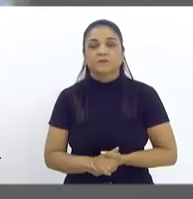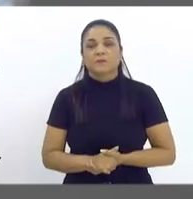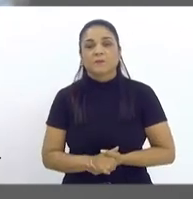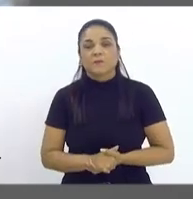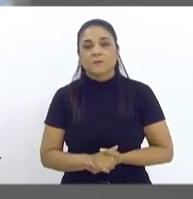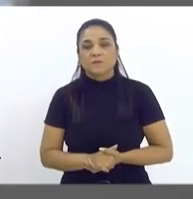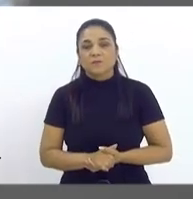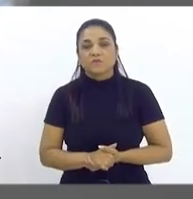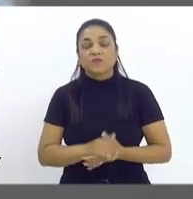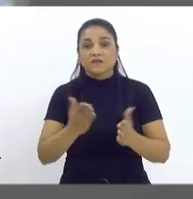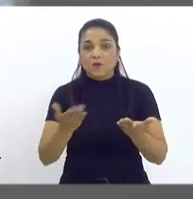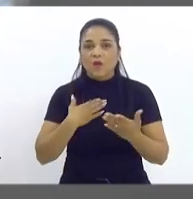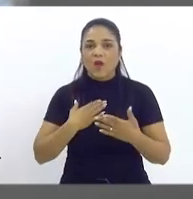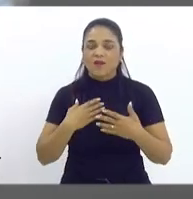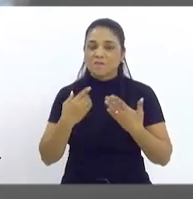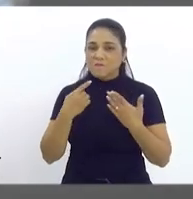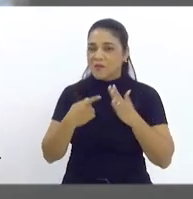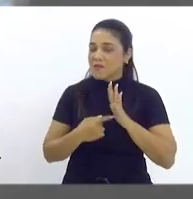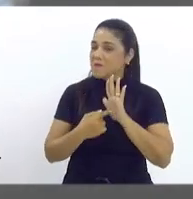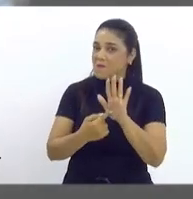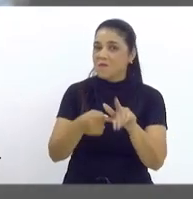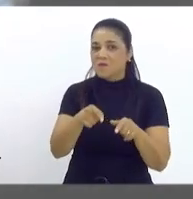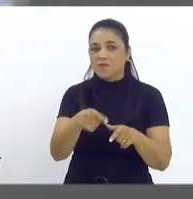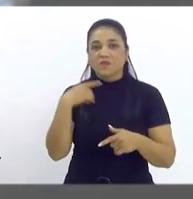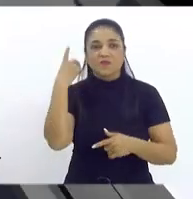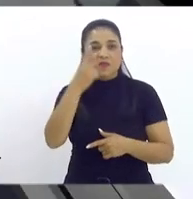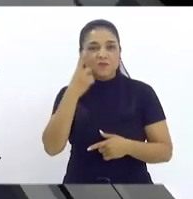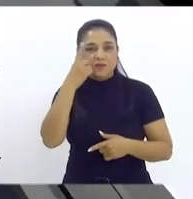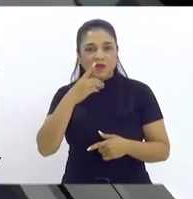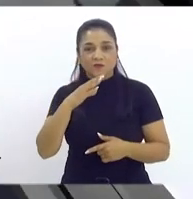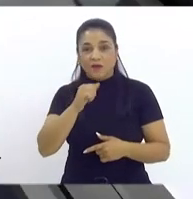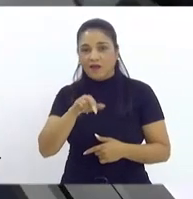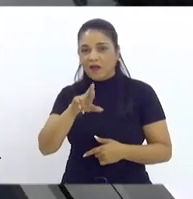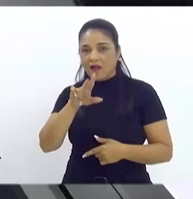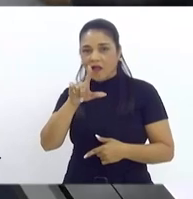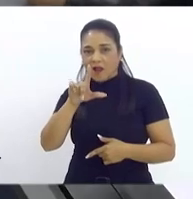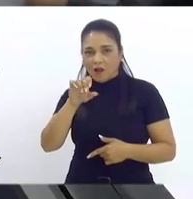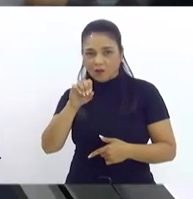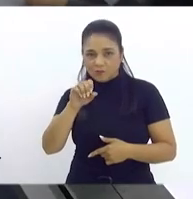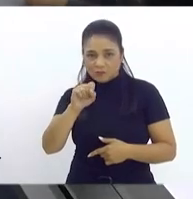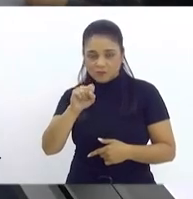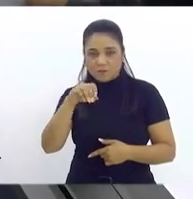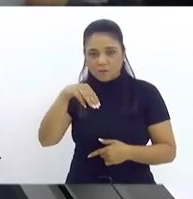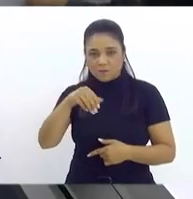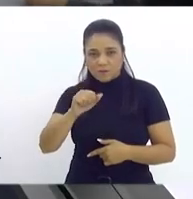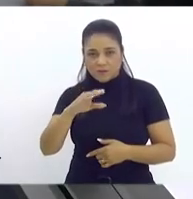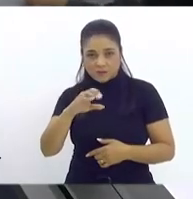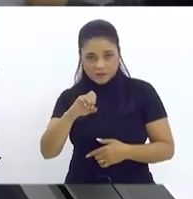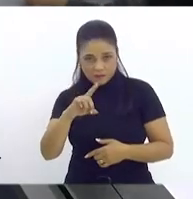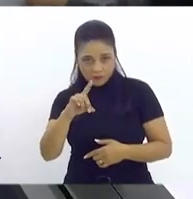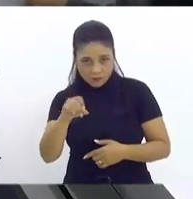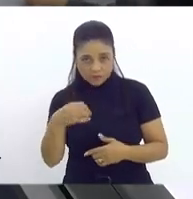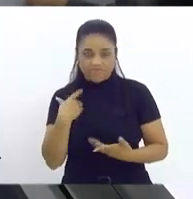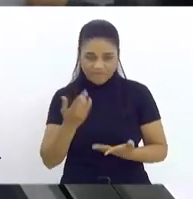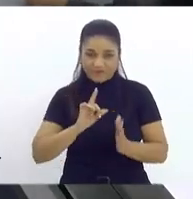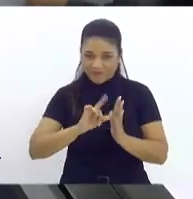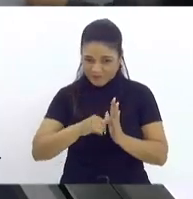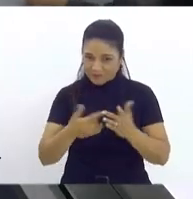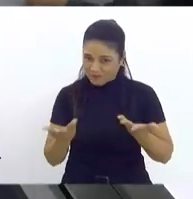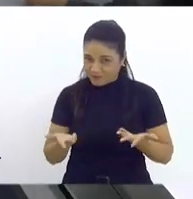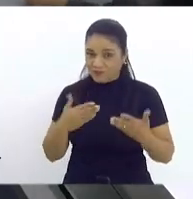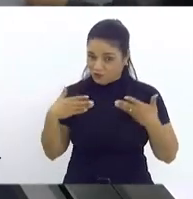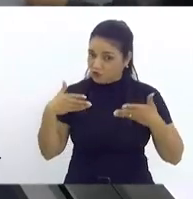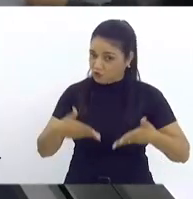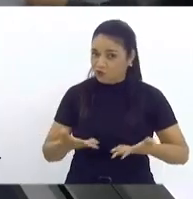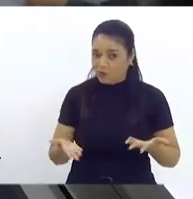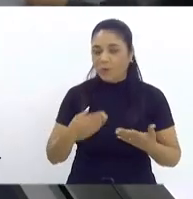Destacar a presença do deputado Carlos Macedo. Seja bem-vindo, deputado. Muito obrigado. Bom dia a todos aí. Bom dia, deputado. Bom dia.